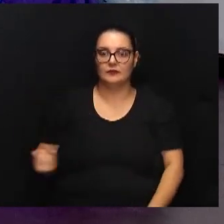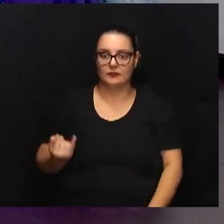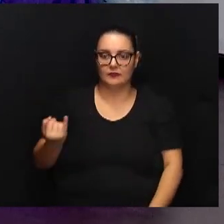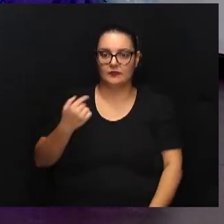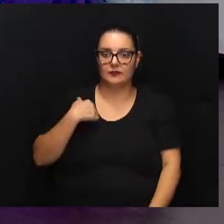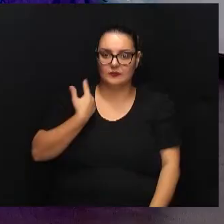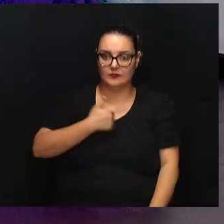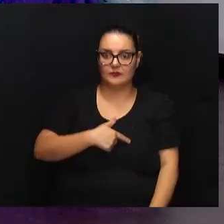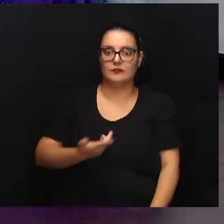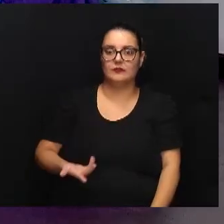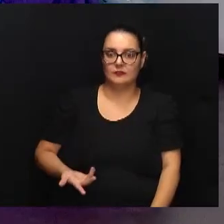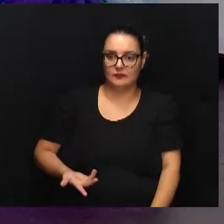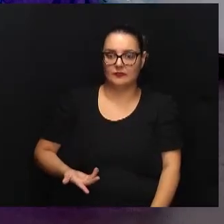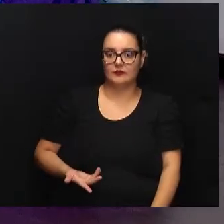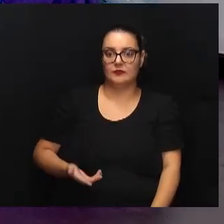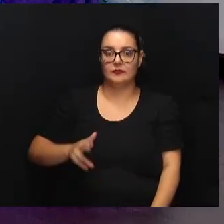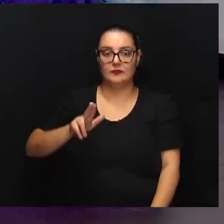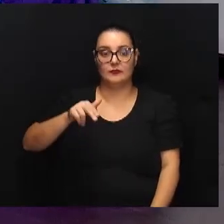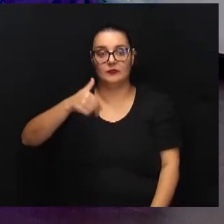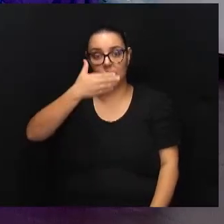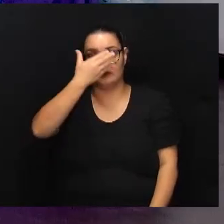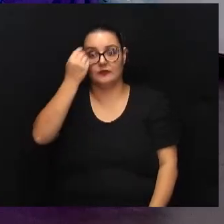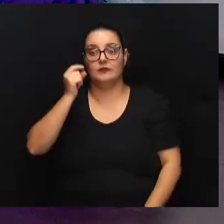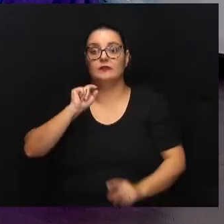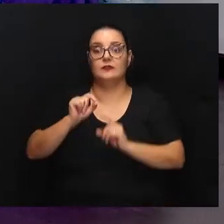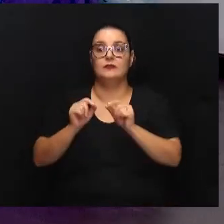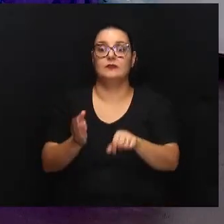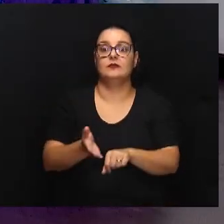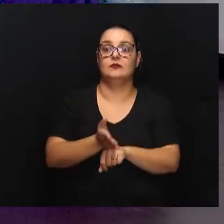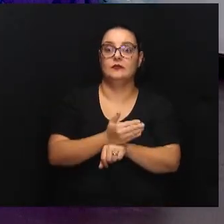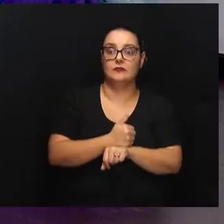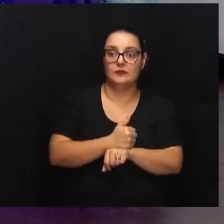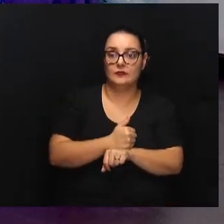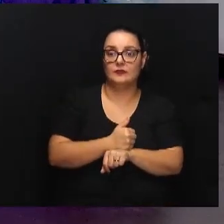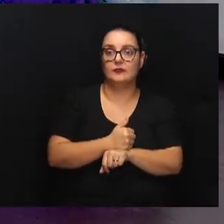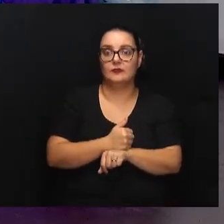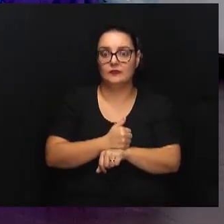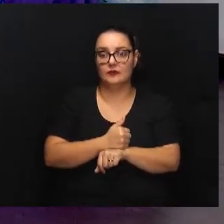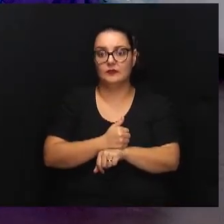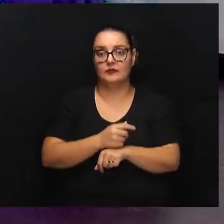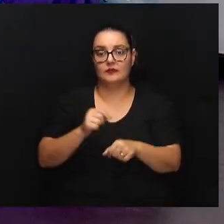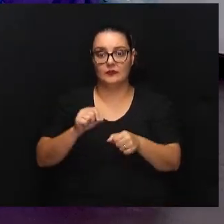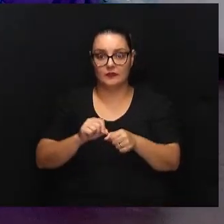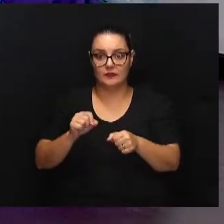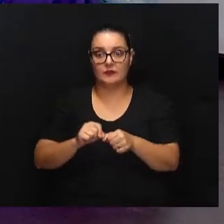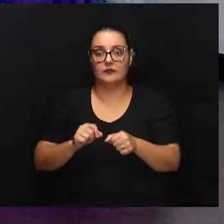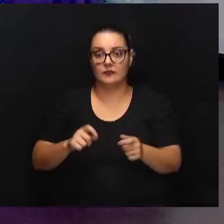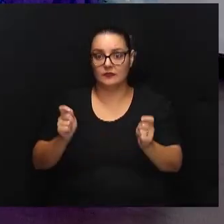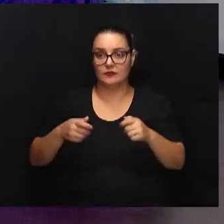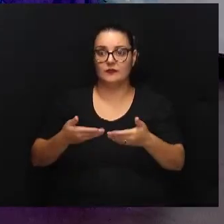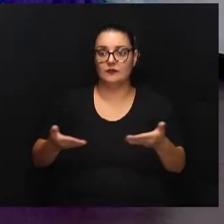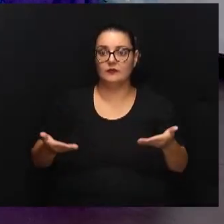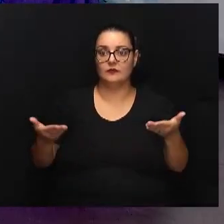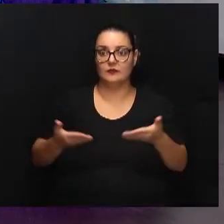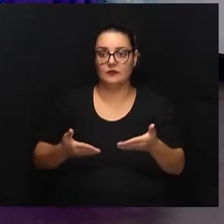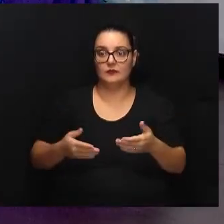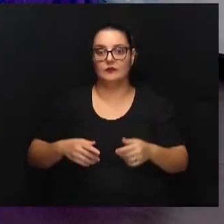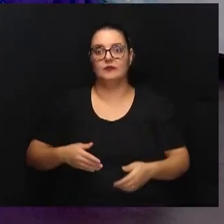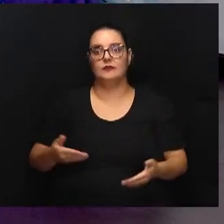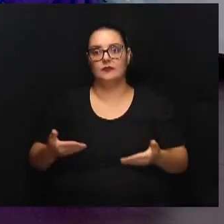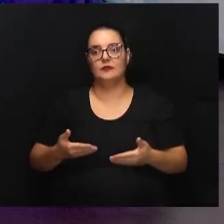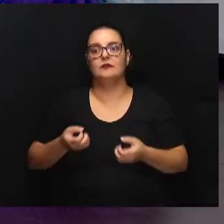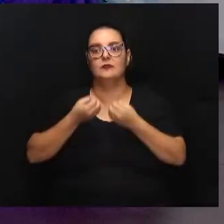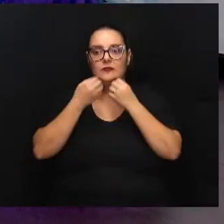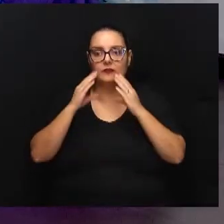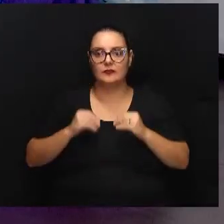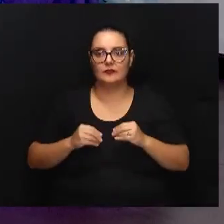essa história, e é importantíssimo que a gente nunca esqueça de quem veio antes e que fez com que seja